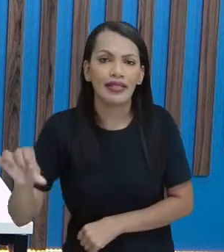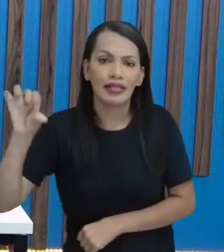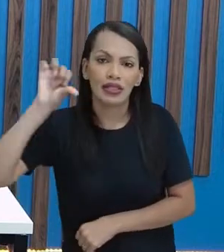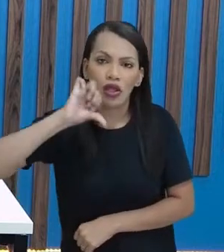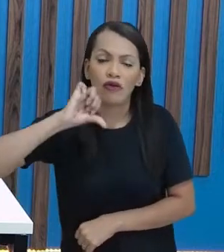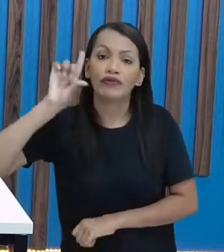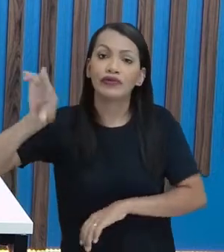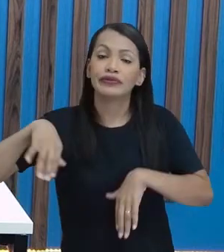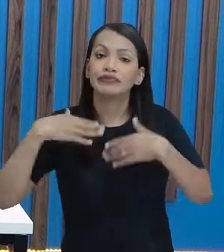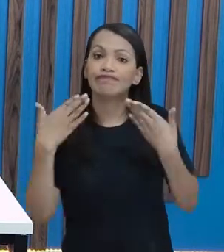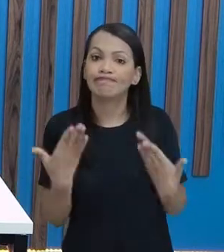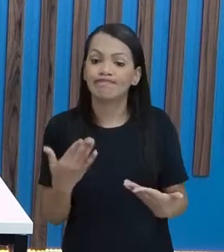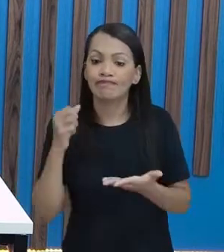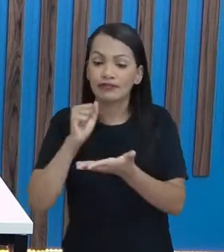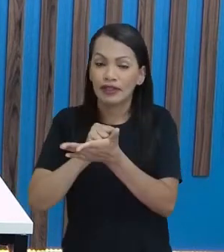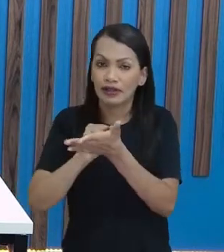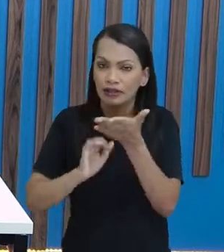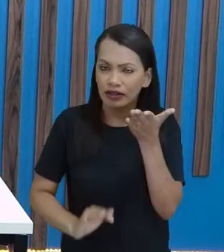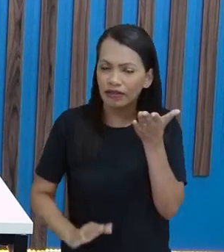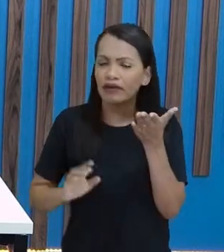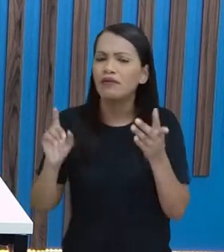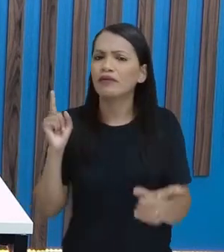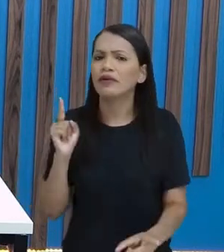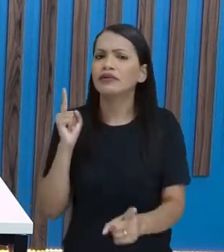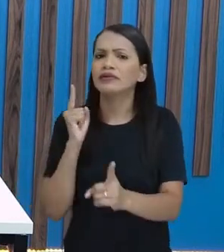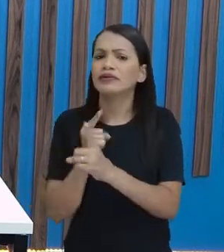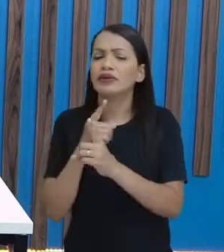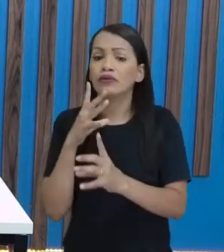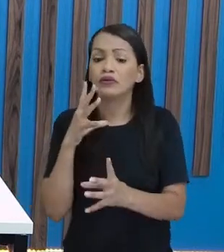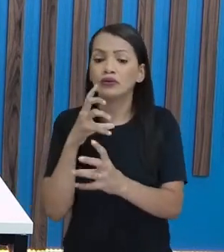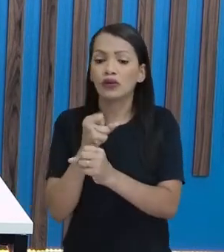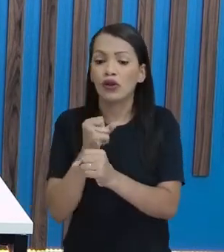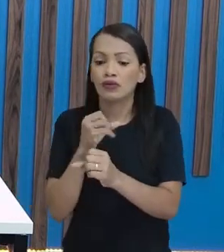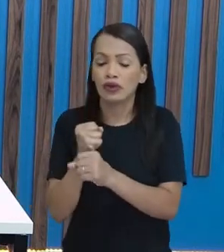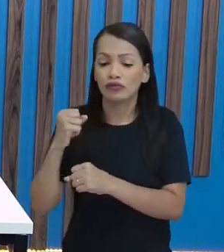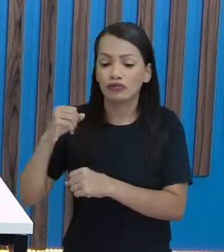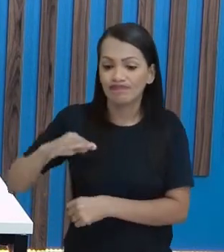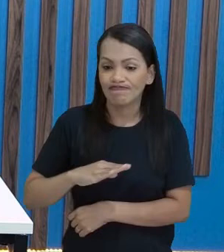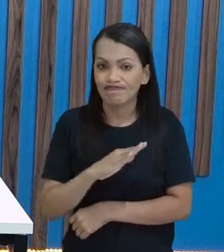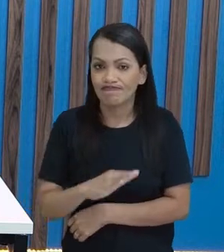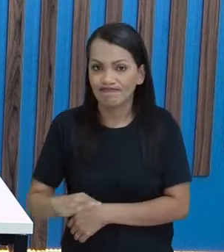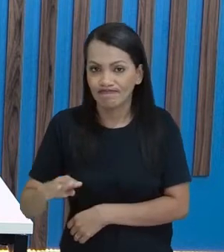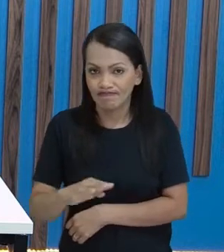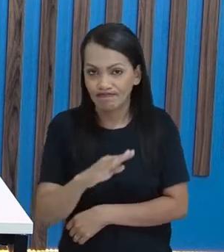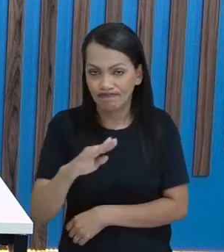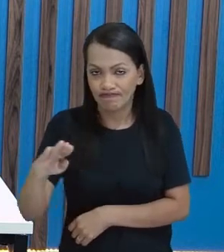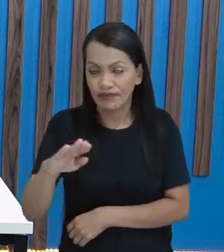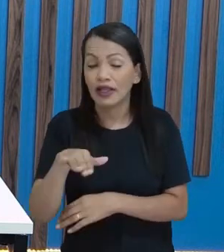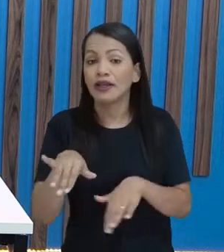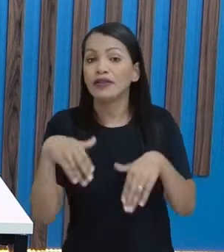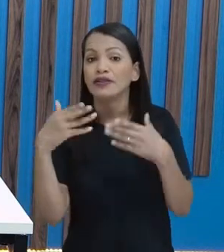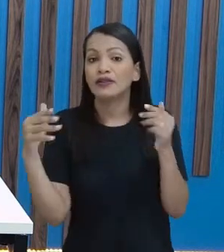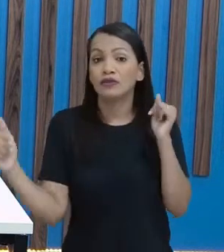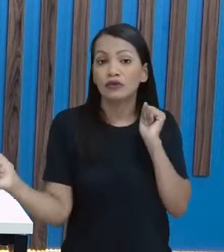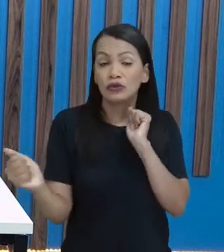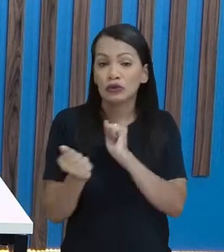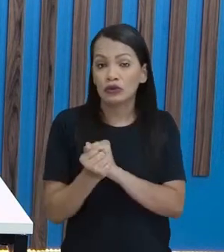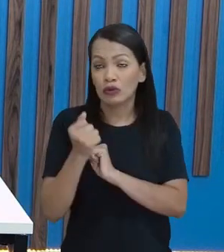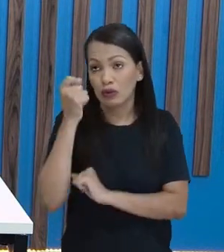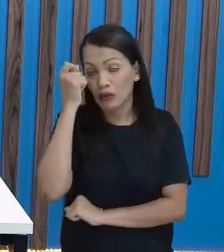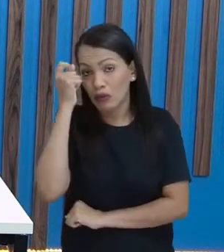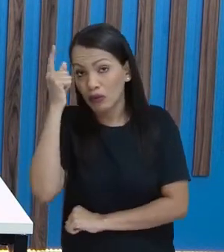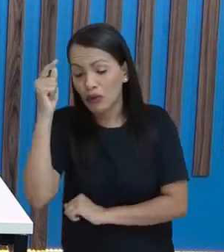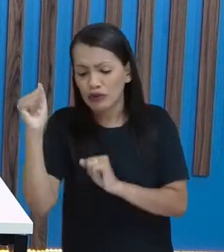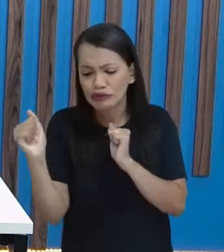foi um probleminha para descobrir o total de carrinhos da coleção de Miguel, né? Então, juntar, com a ideia de juntar. A